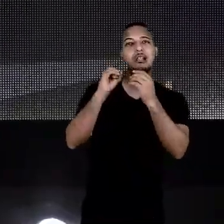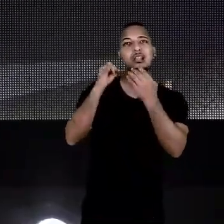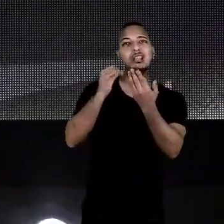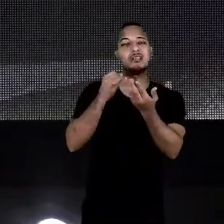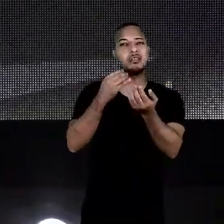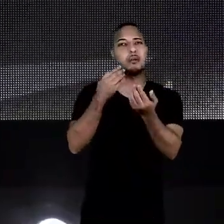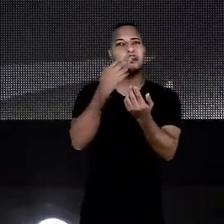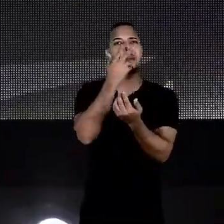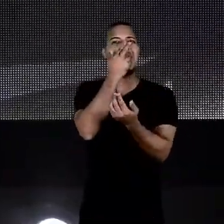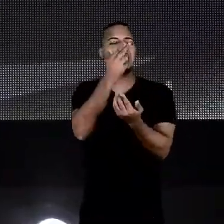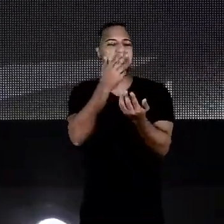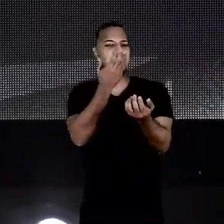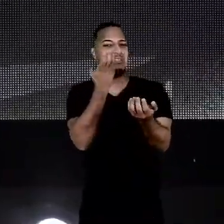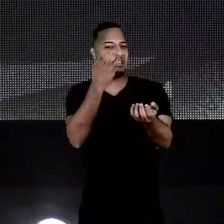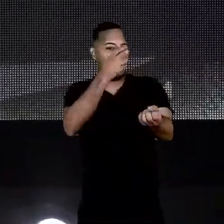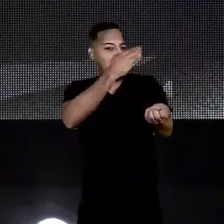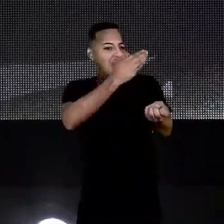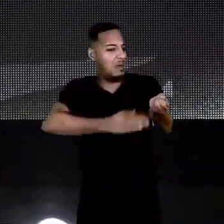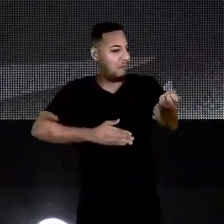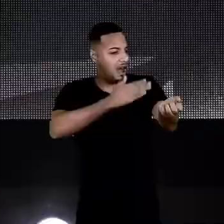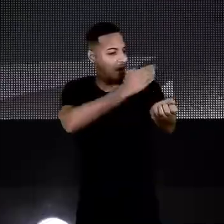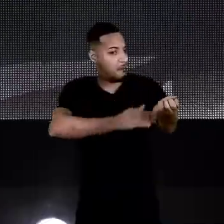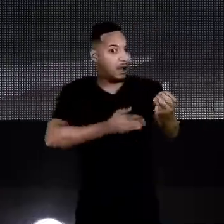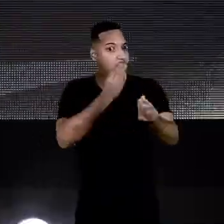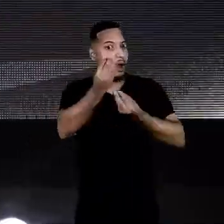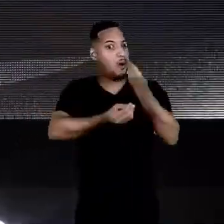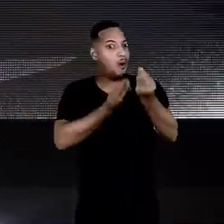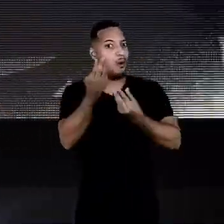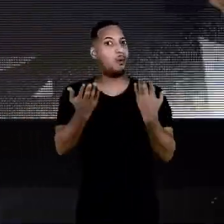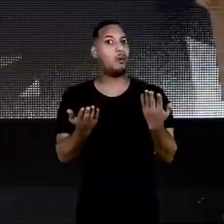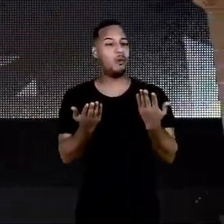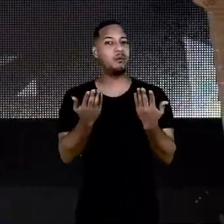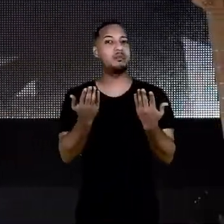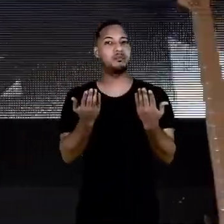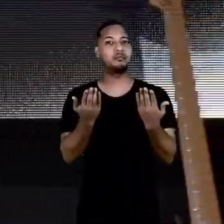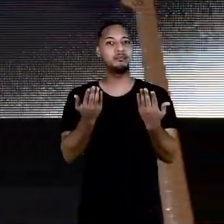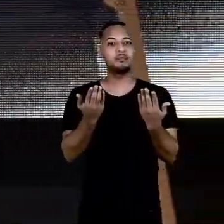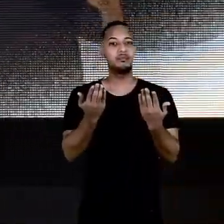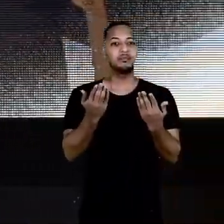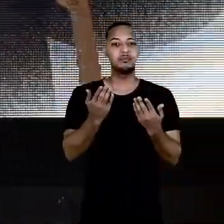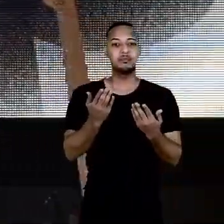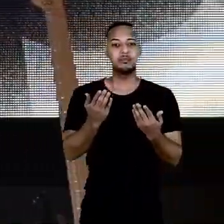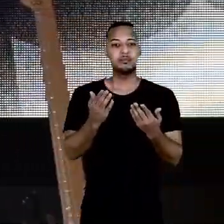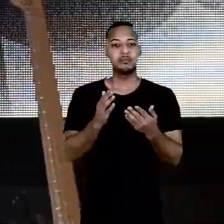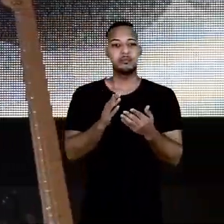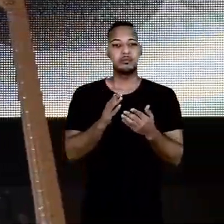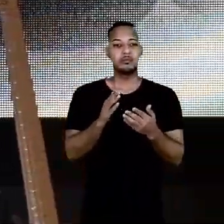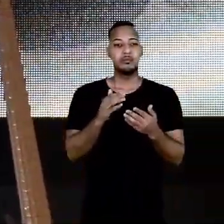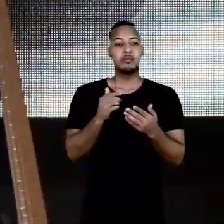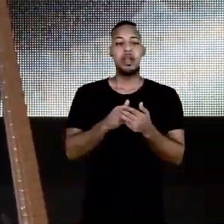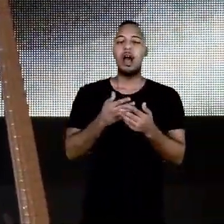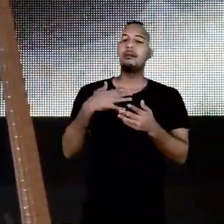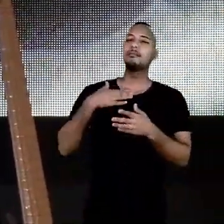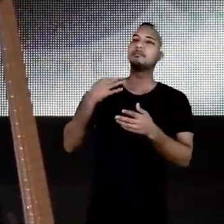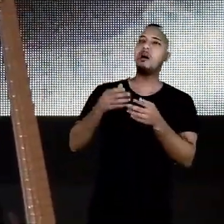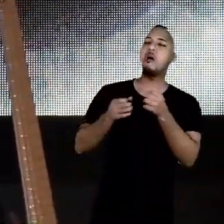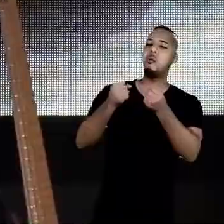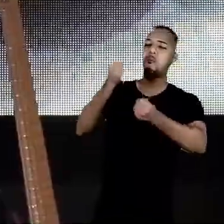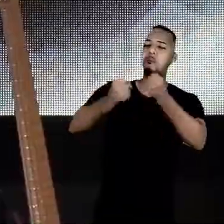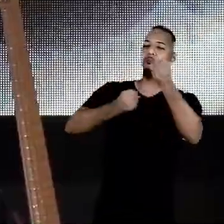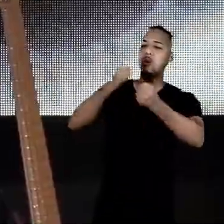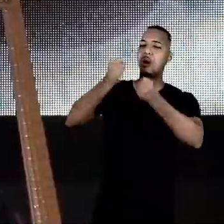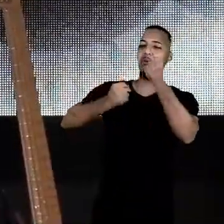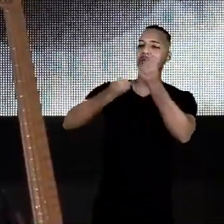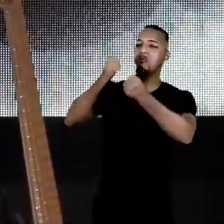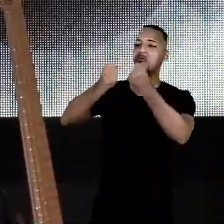só por Jesus. Eu sei que ninguém aqui, sabe, decide pegar o carro e dizer assim: eu vou bater ali na esquina com o meu carro. É